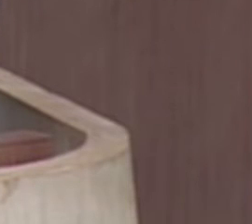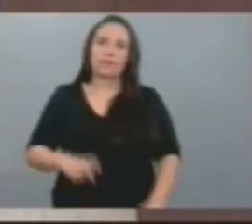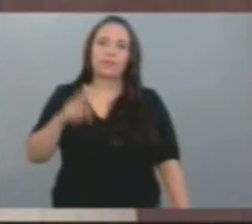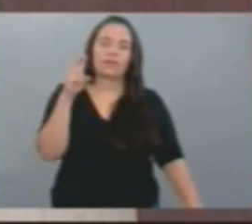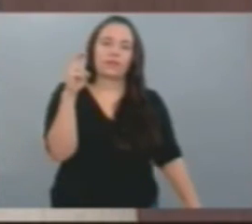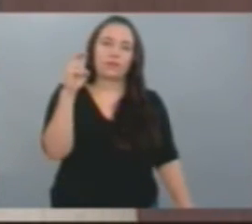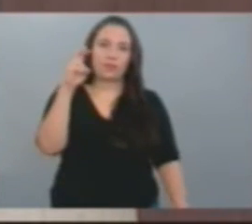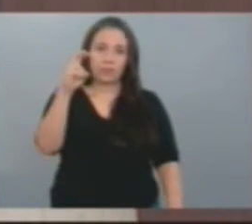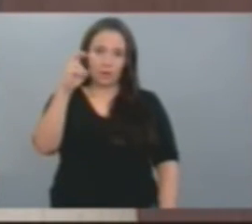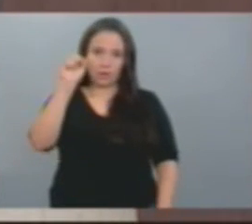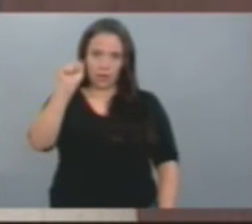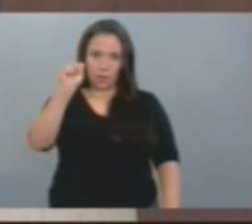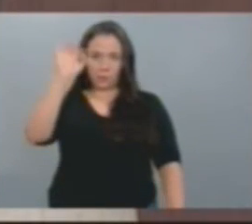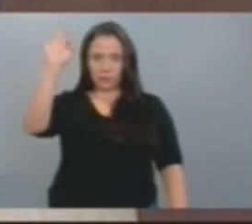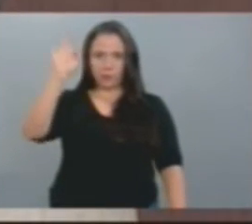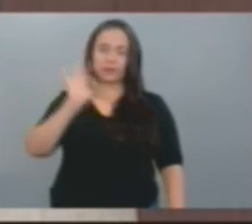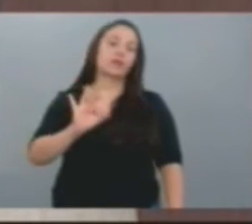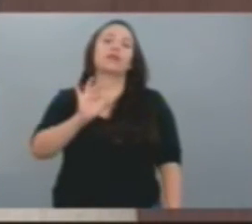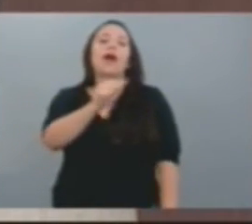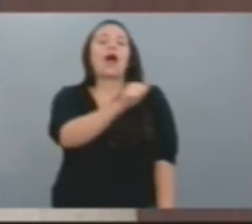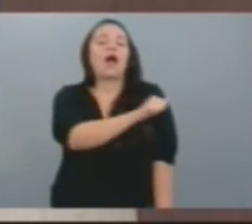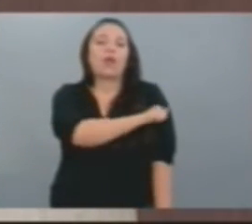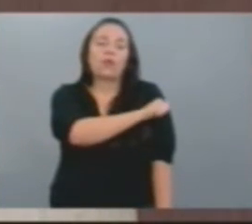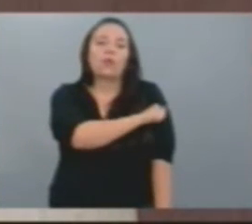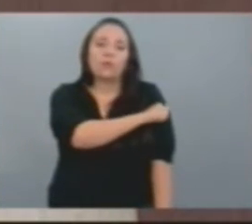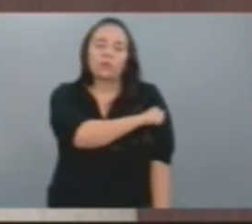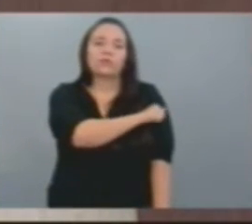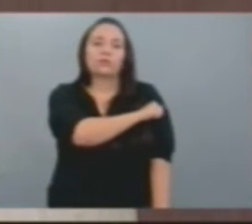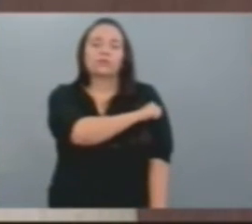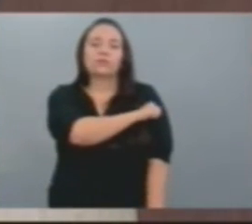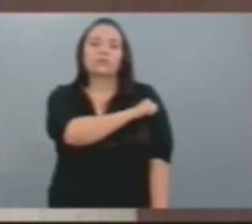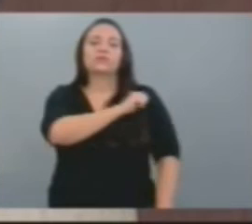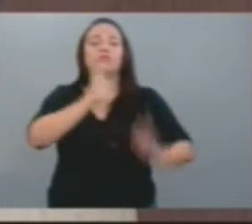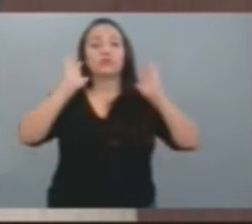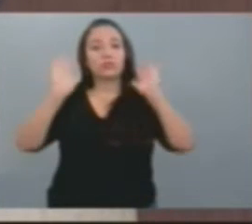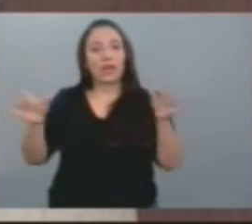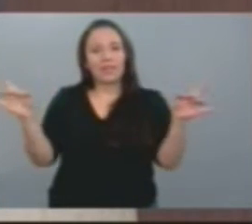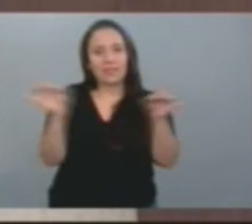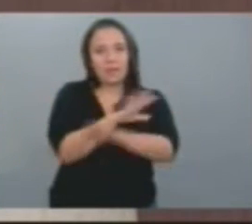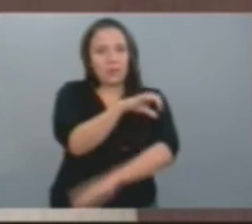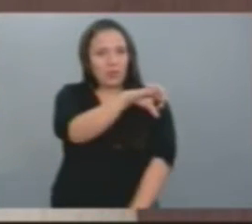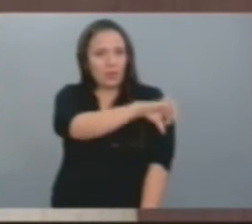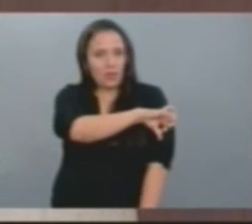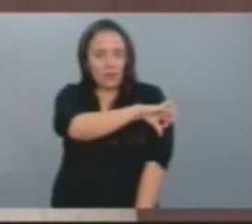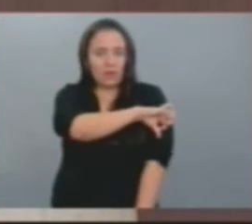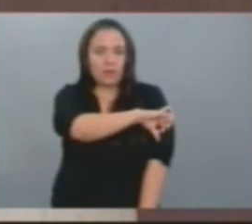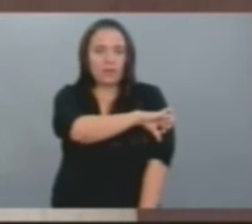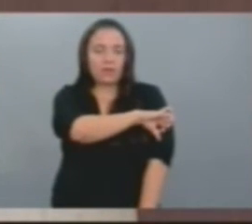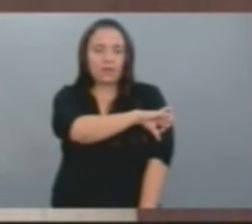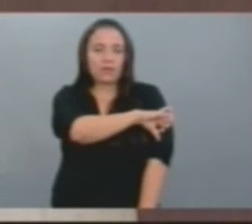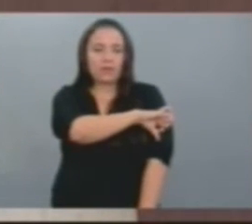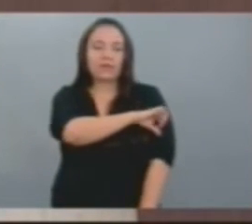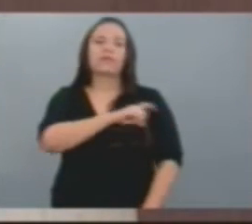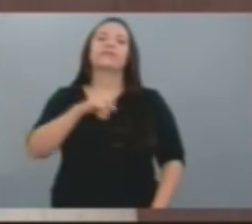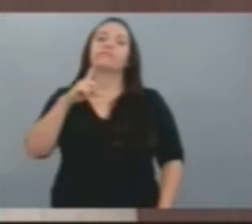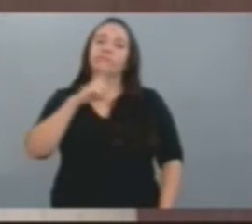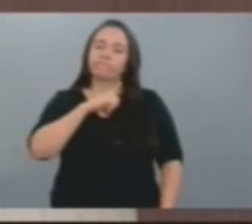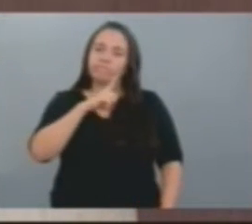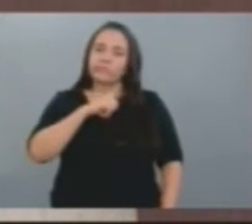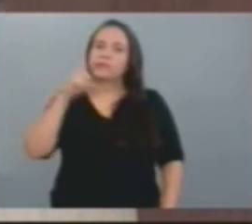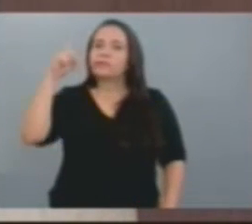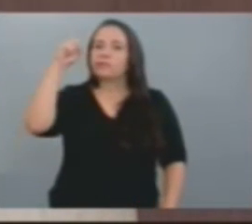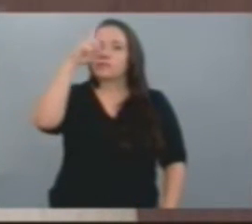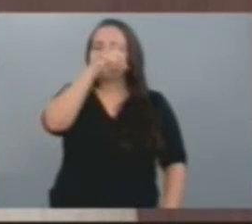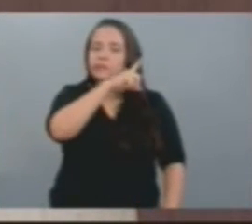58% dos alunos e alunas que terminam a 9ª série estão em estágio crítico